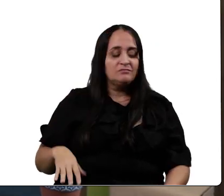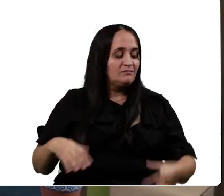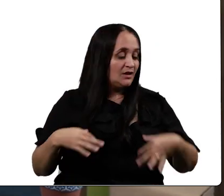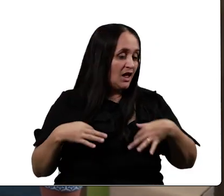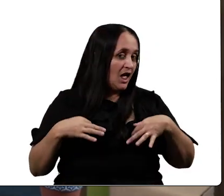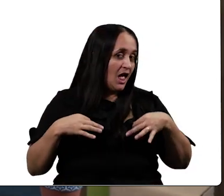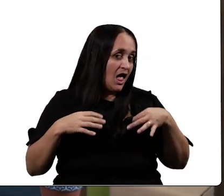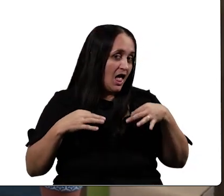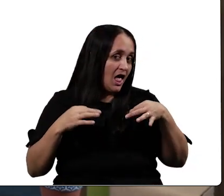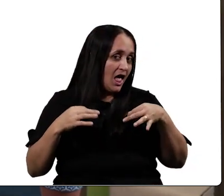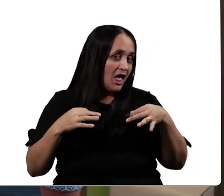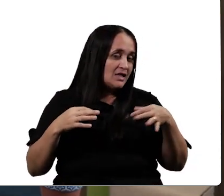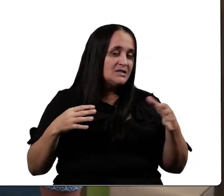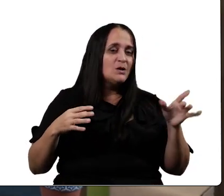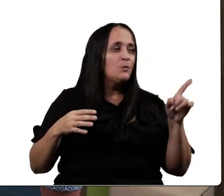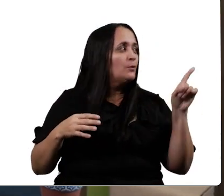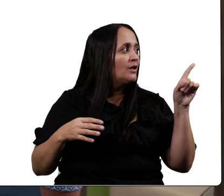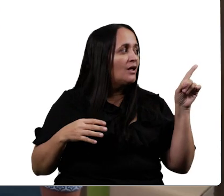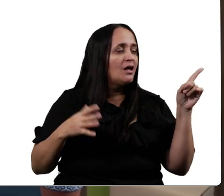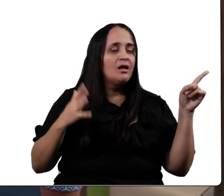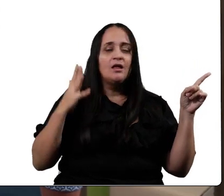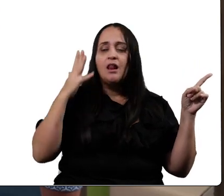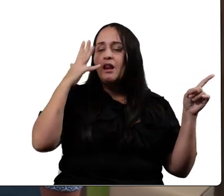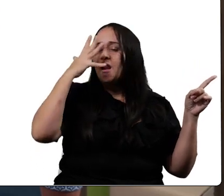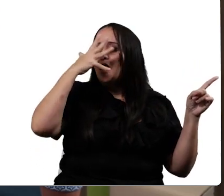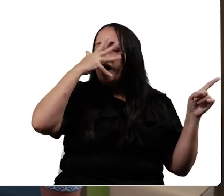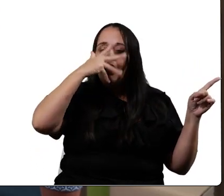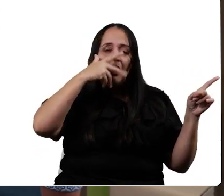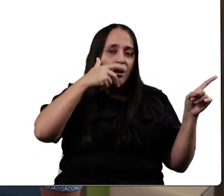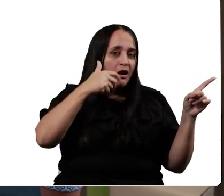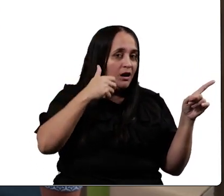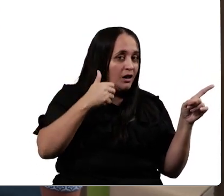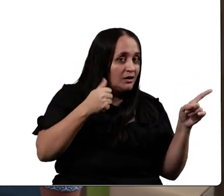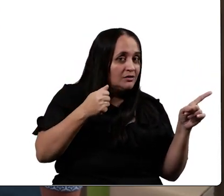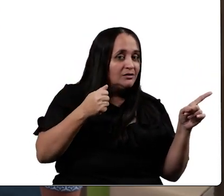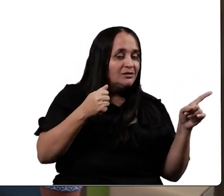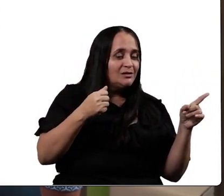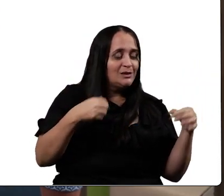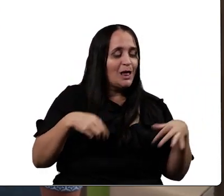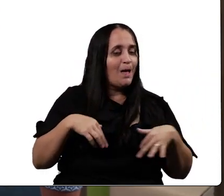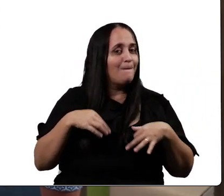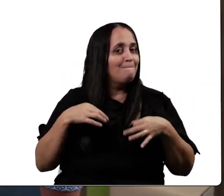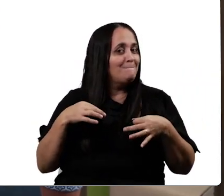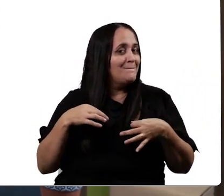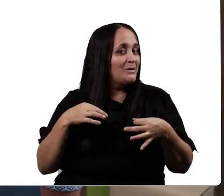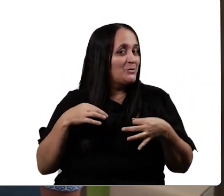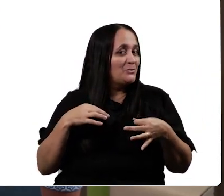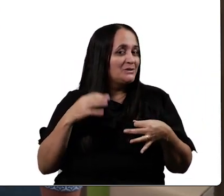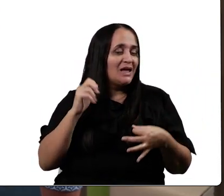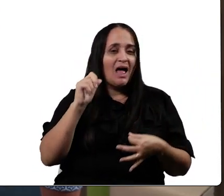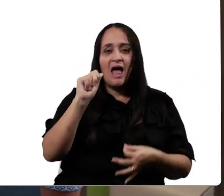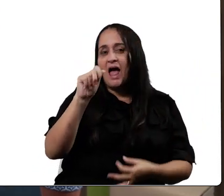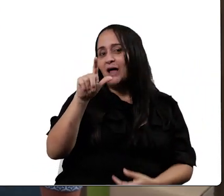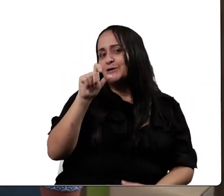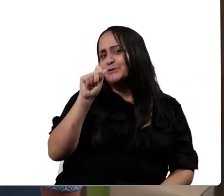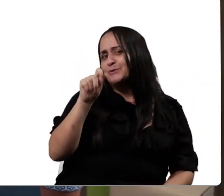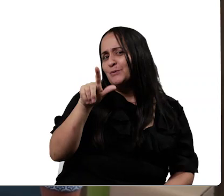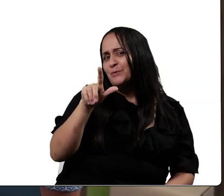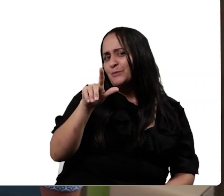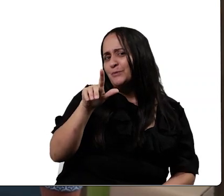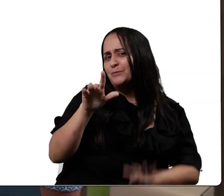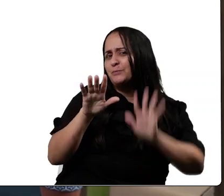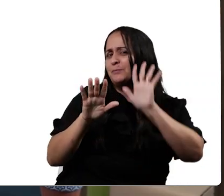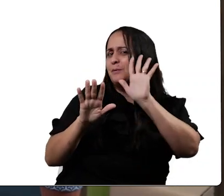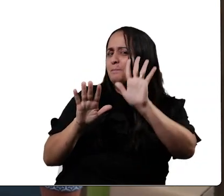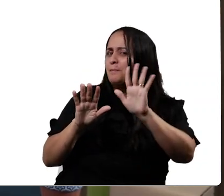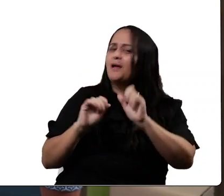linda blusa azul. Eu falei a mesma coisa? Falei que esta blusa é azul, que é o fato. Mas quando